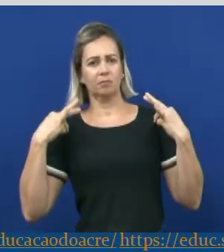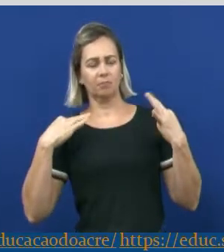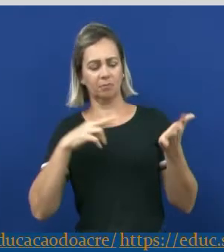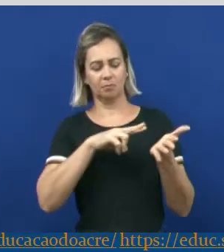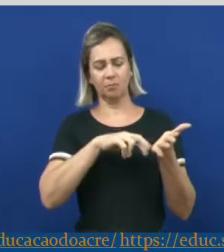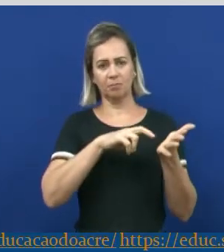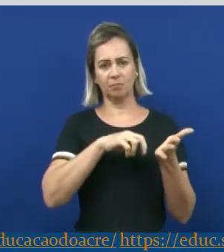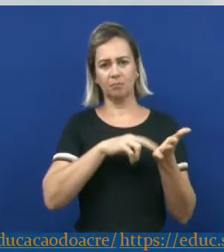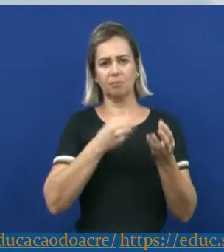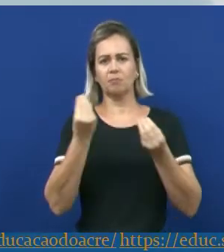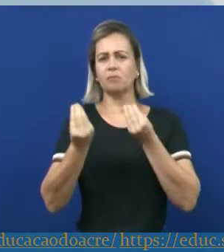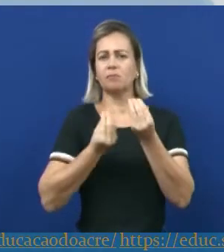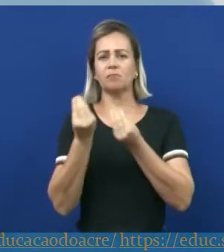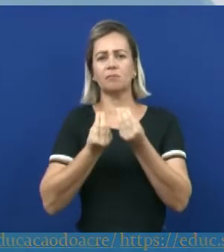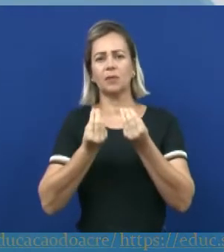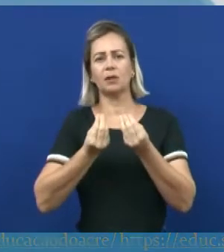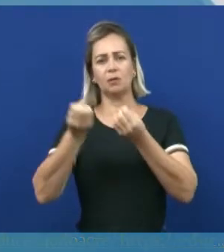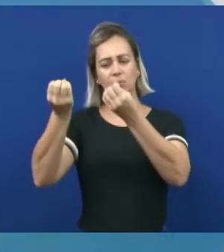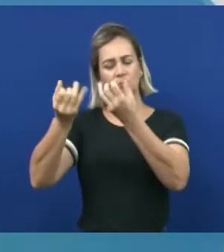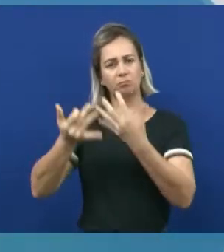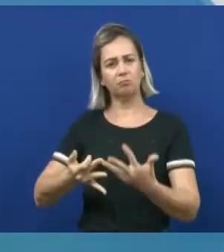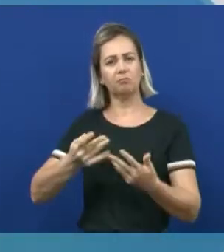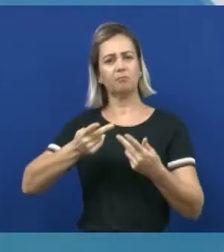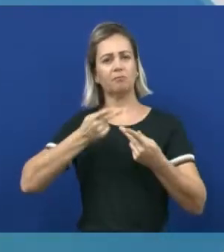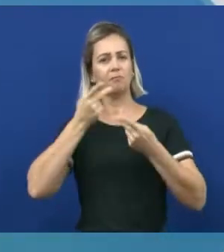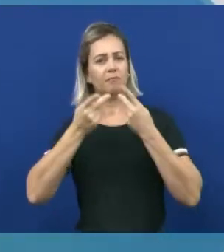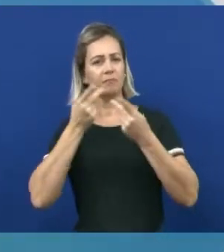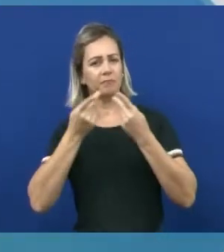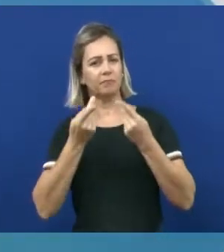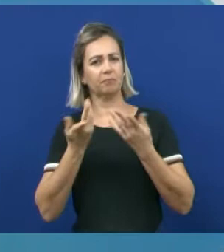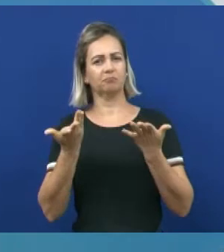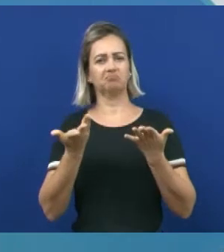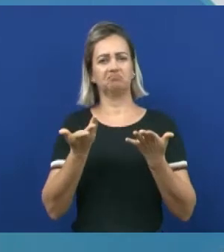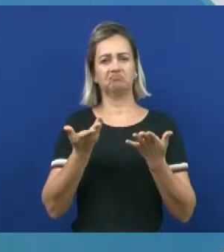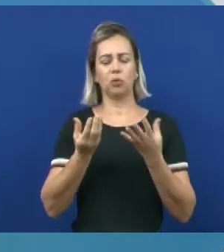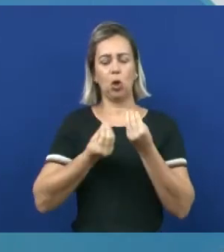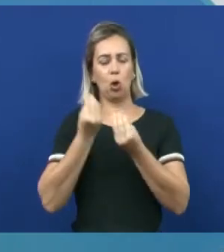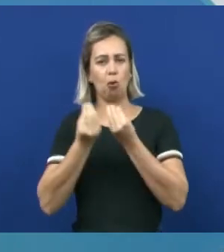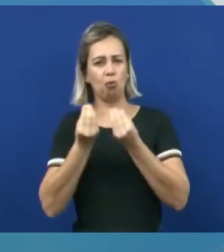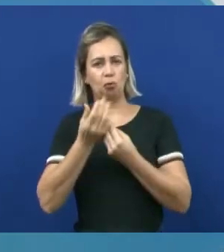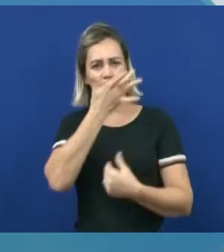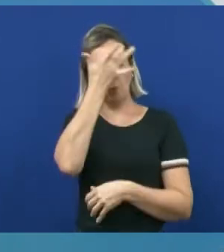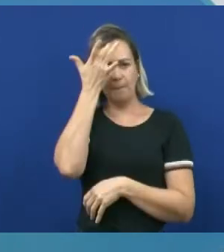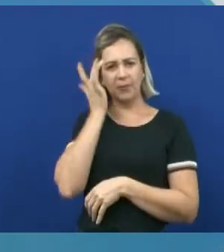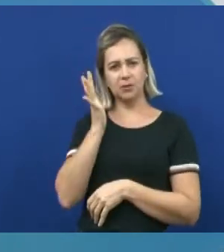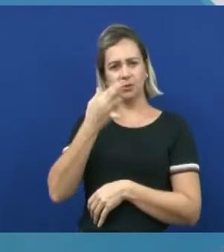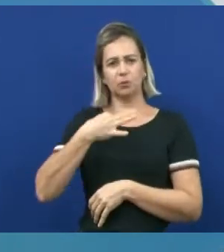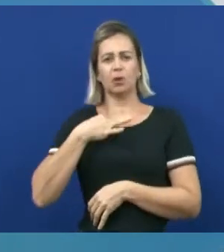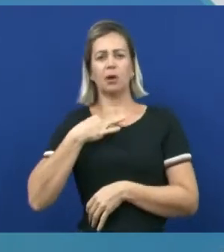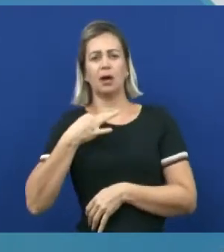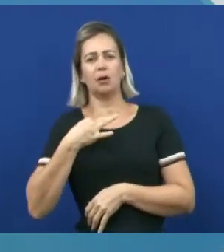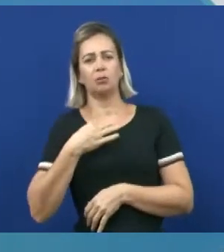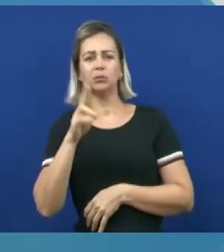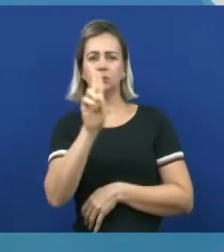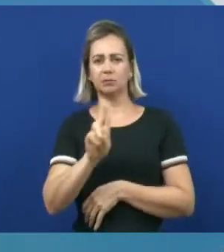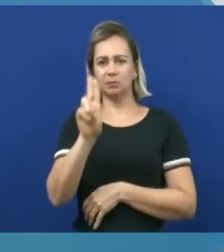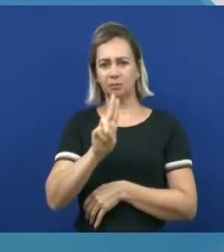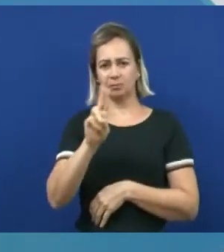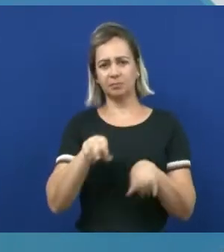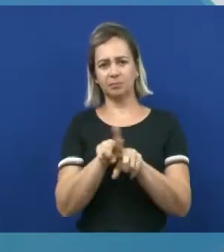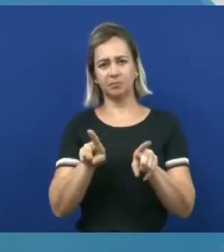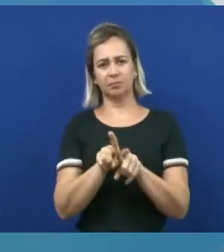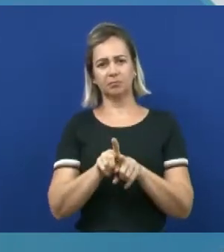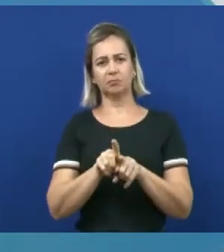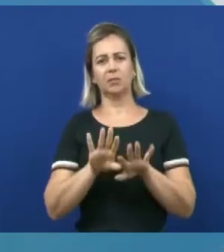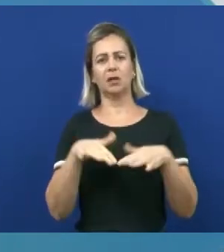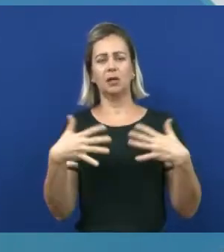língua espanhola. Como eu falo, como eu descrevo o aspecto físico das pessoas e como eu descrevo a roupa, certo? Então, hoje vamos aprender